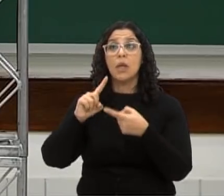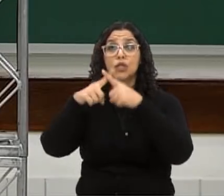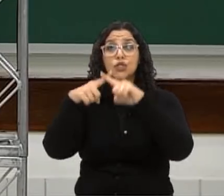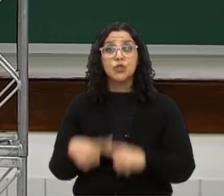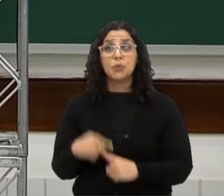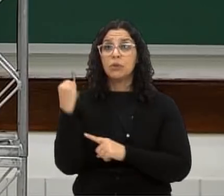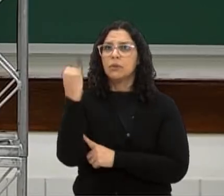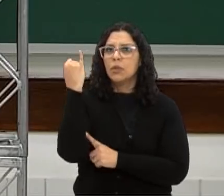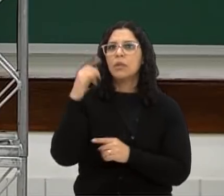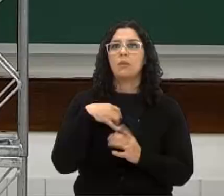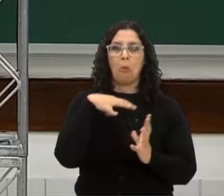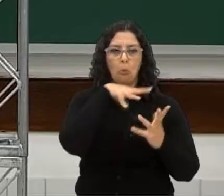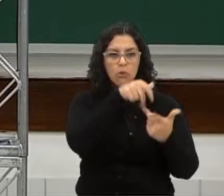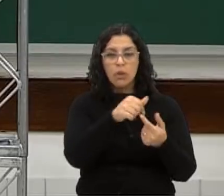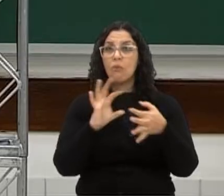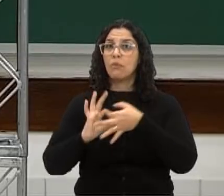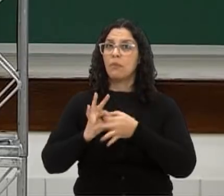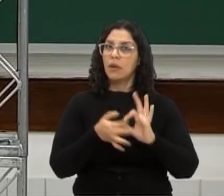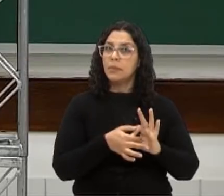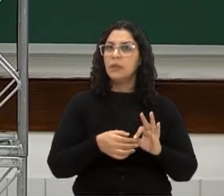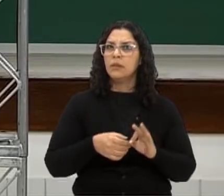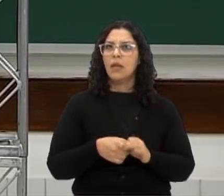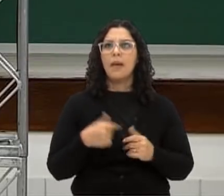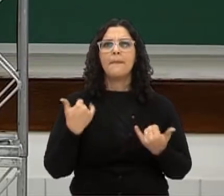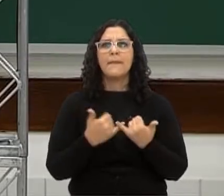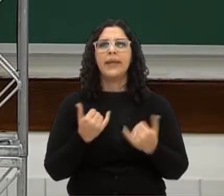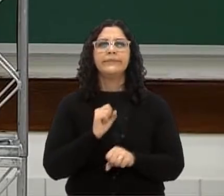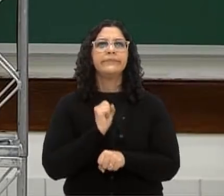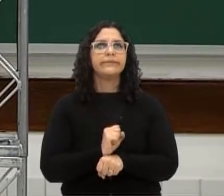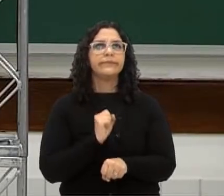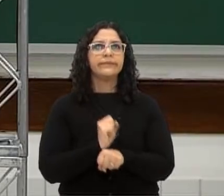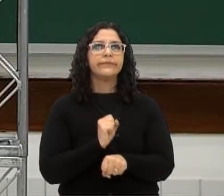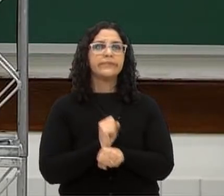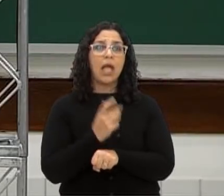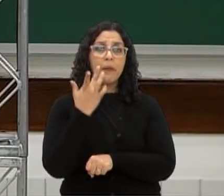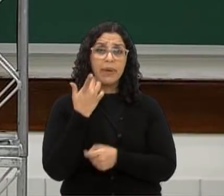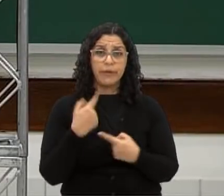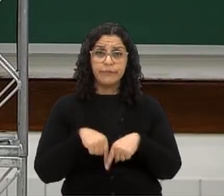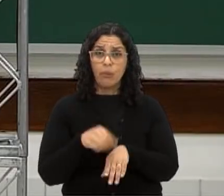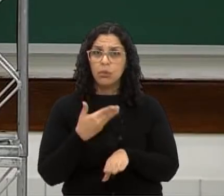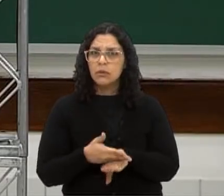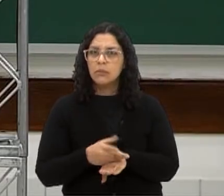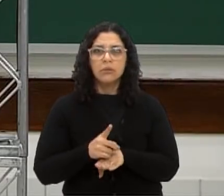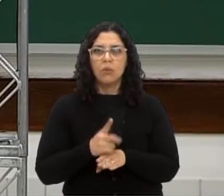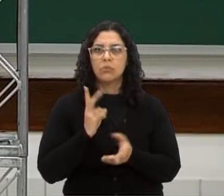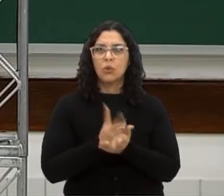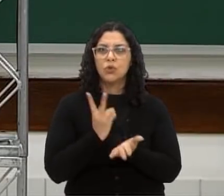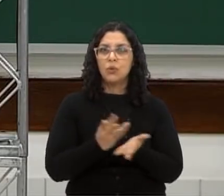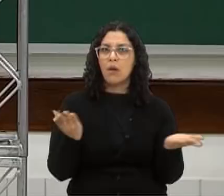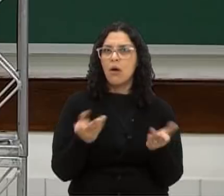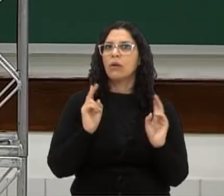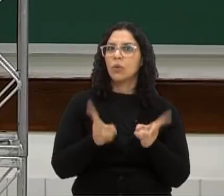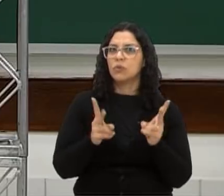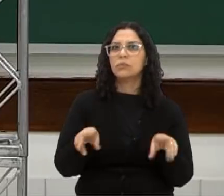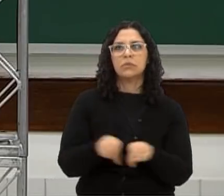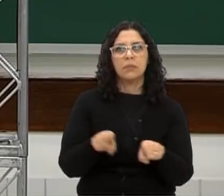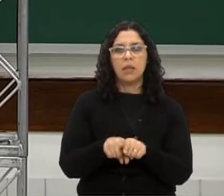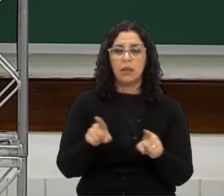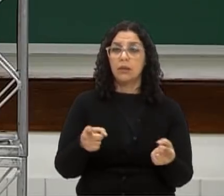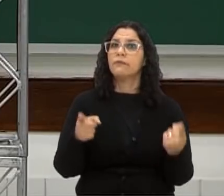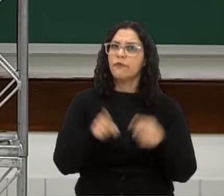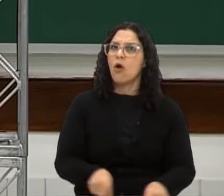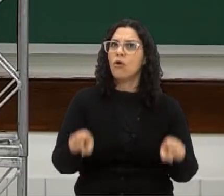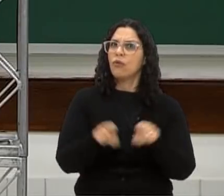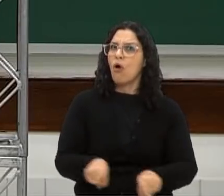campeonato importante, um mundial, uma Olimpíada. Eles não podem ficar esperando esse período passar para daí treinar. Então, eles têm que manter a rotina de